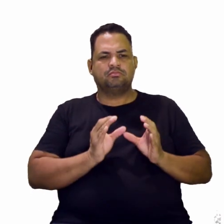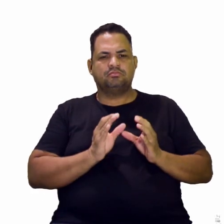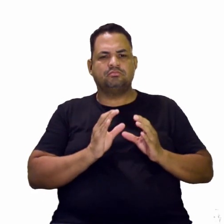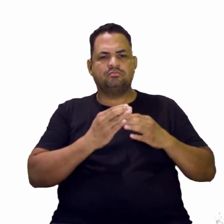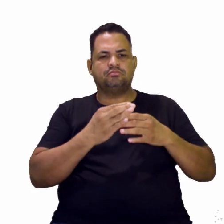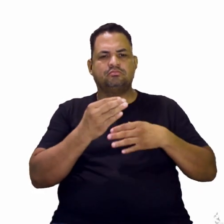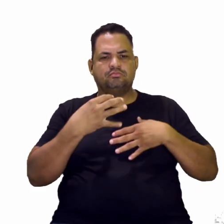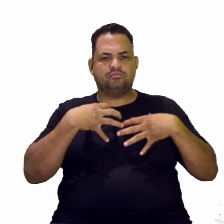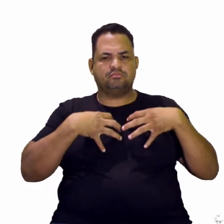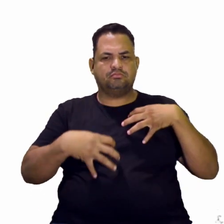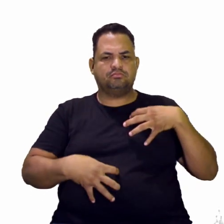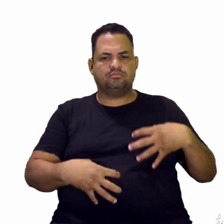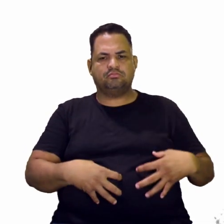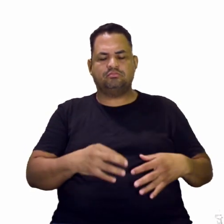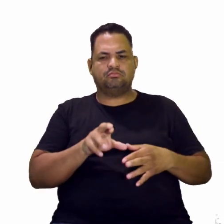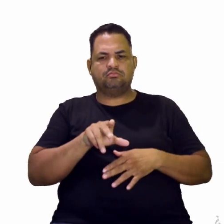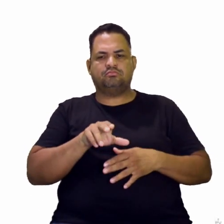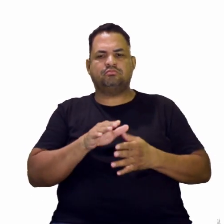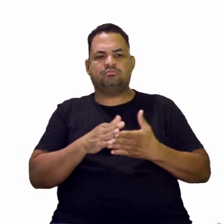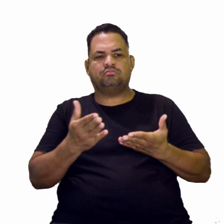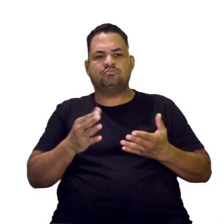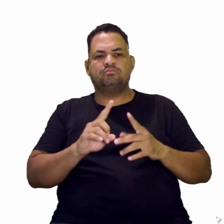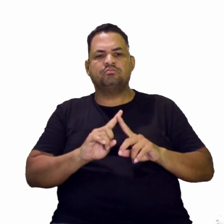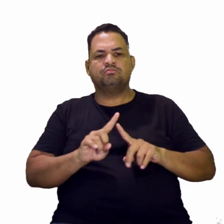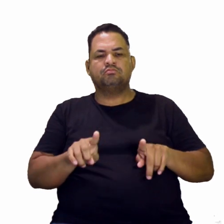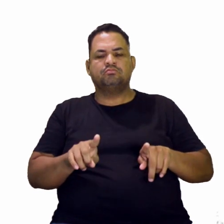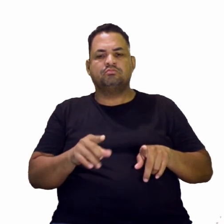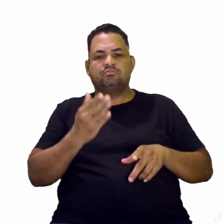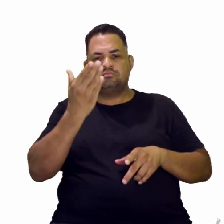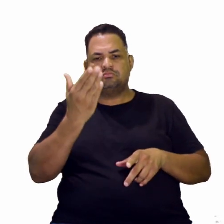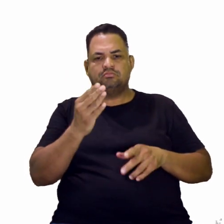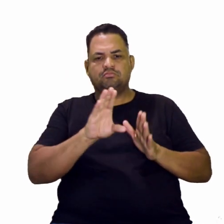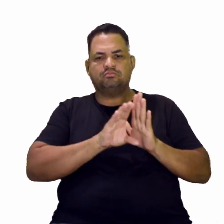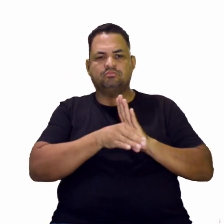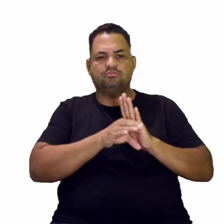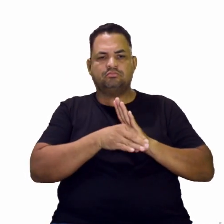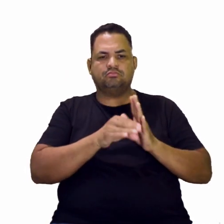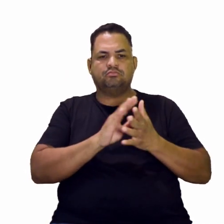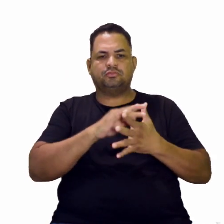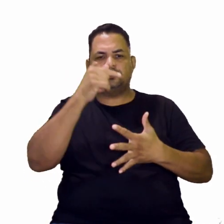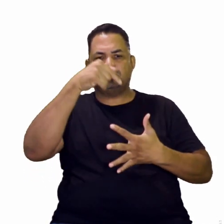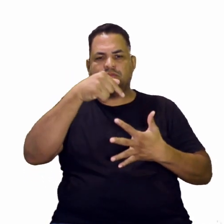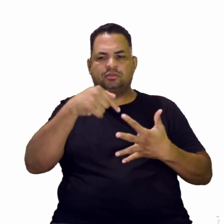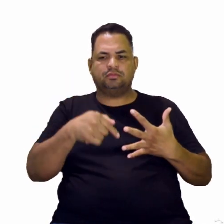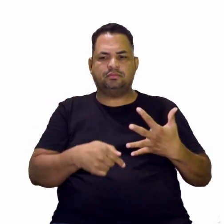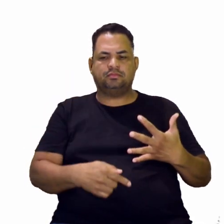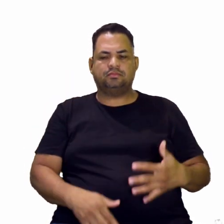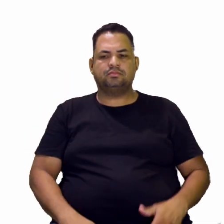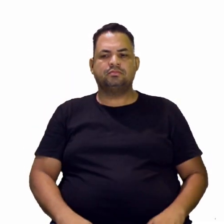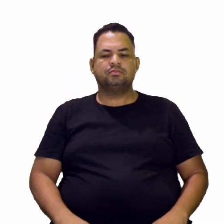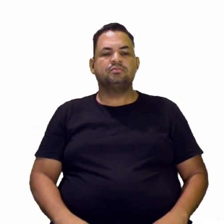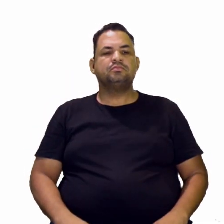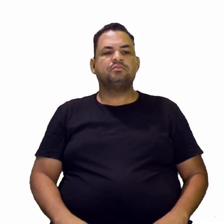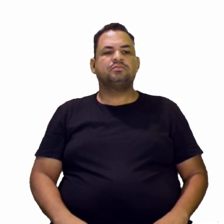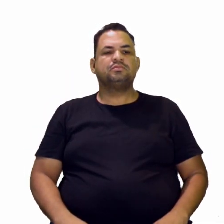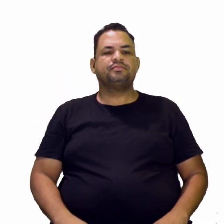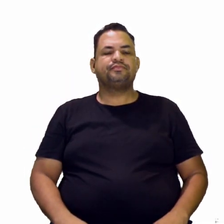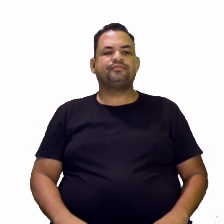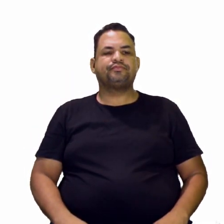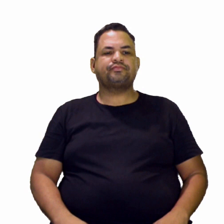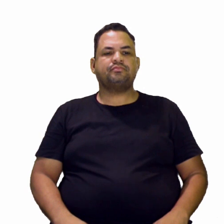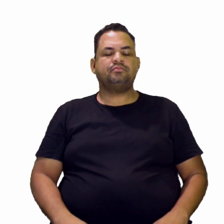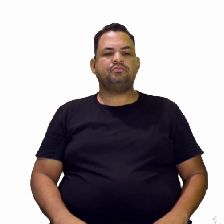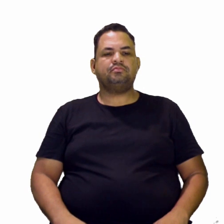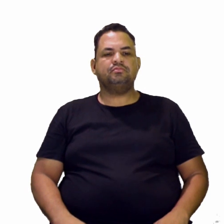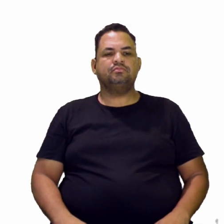Conjunto de organismos semelhantes entre si. Isso aqui é a definição de espécie, tá, pessoal? Conjunto de organismos